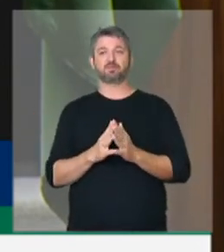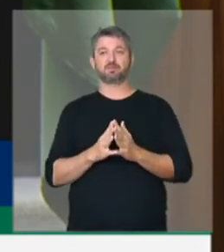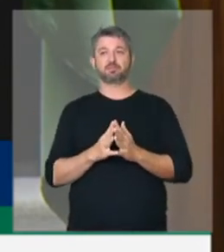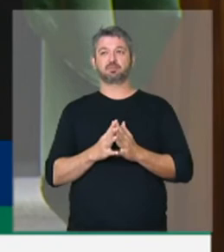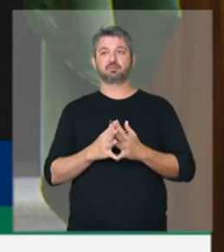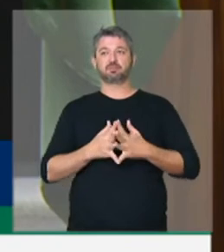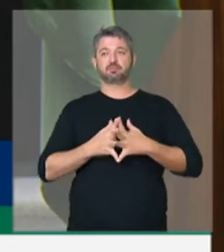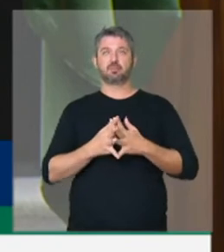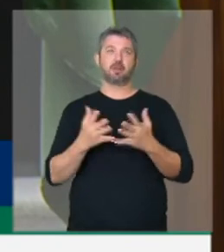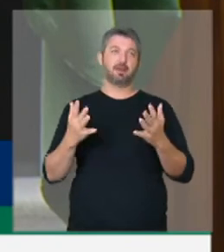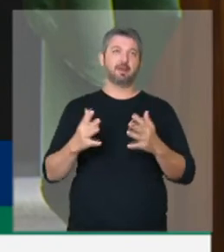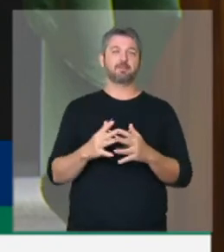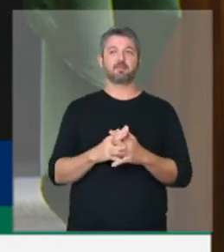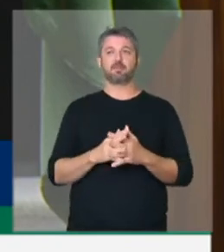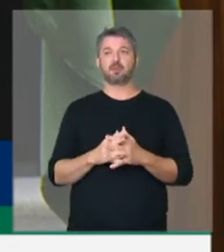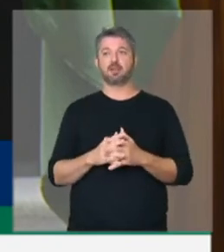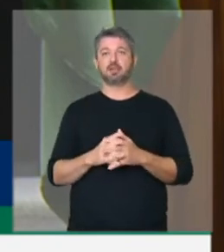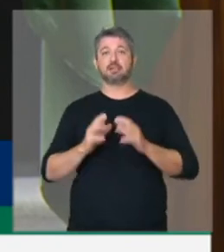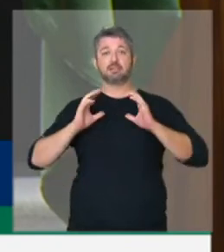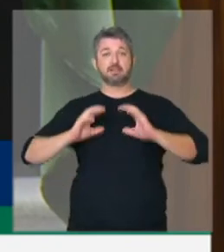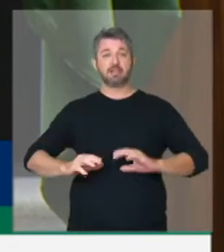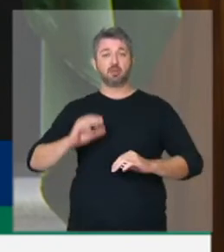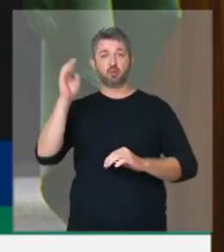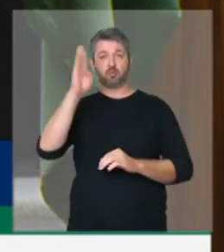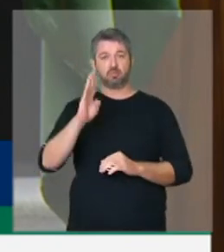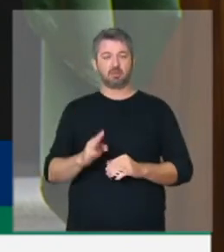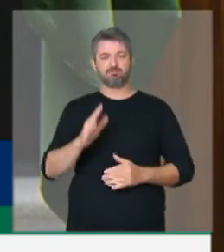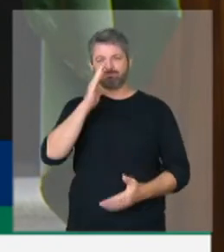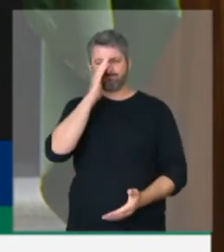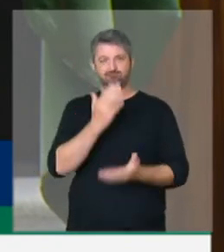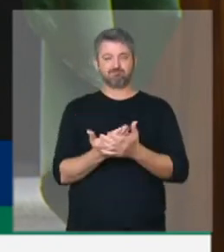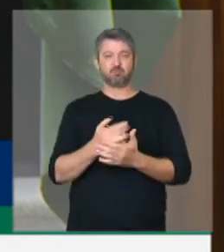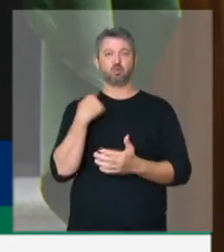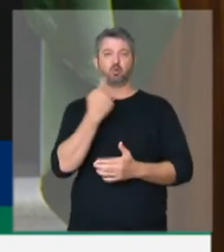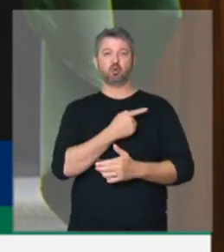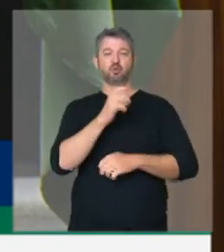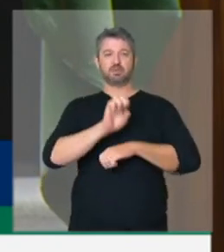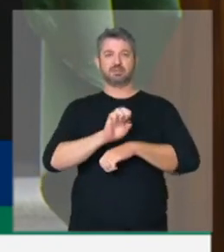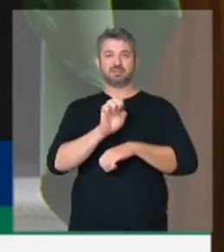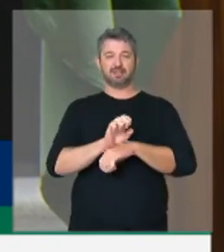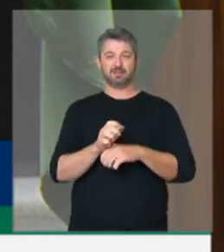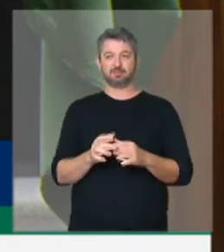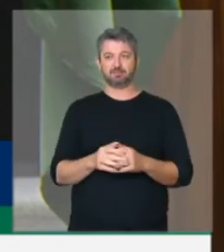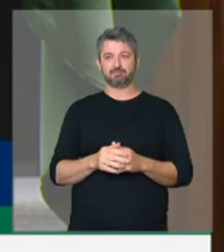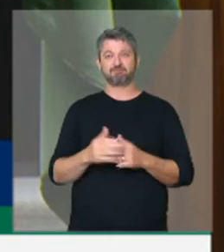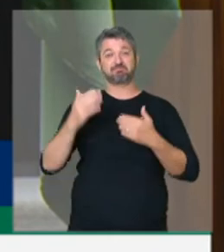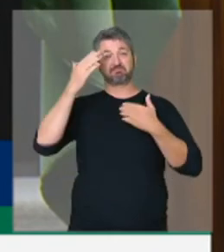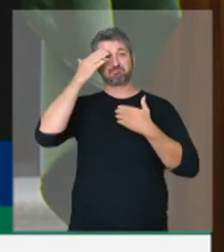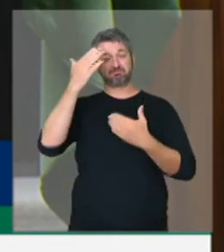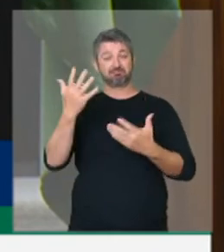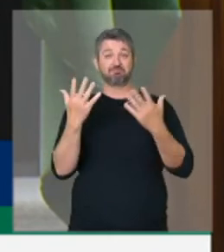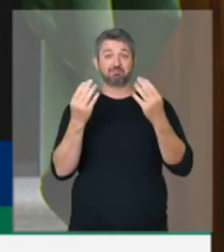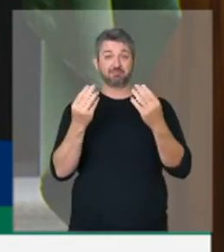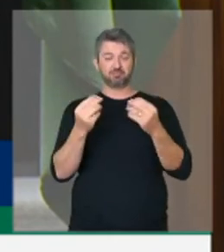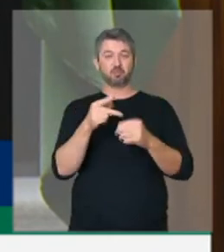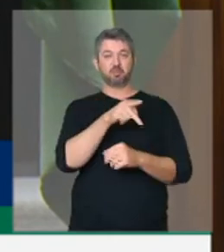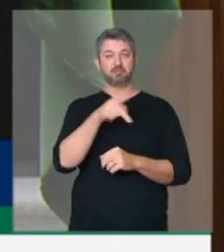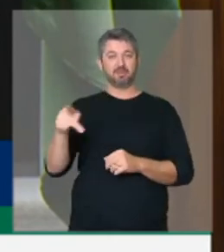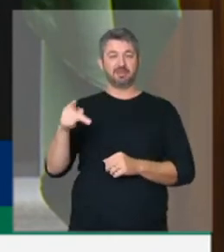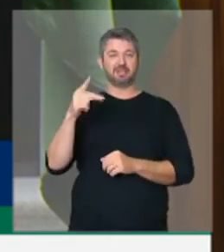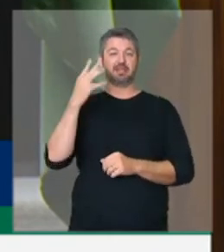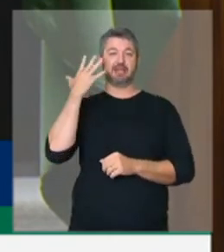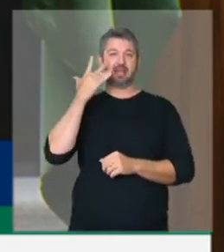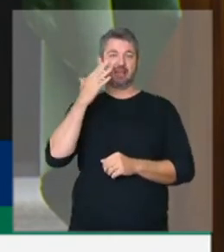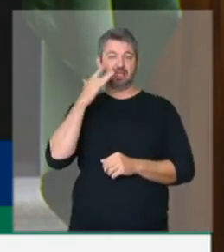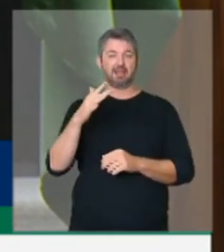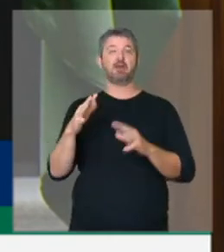esses cidadãos brasileiros que acreditaram no nosso Estado. E agradeço enormemente ao presidente Arthur, a